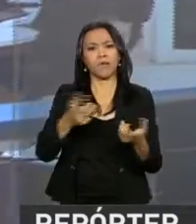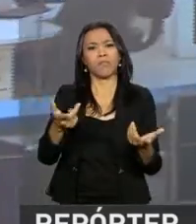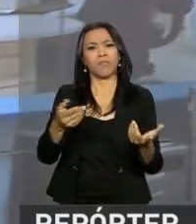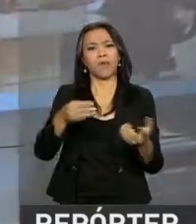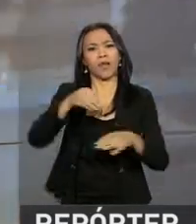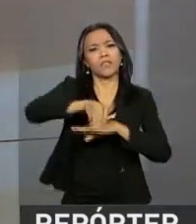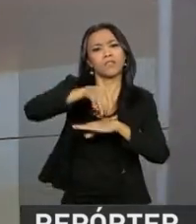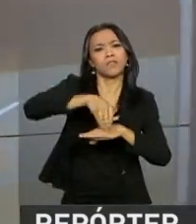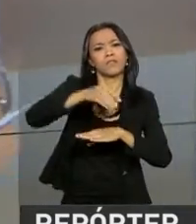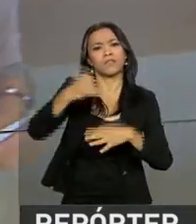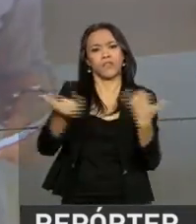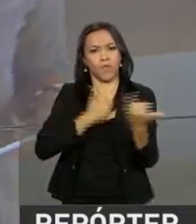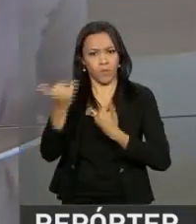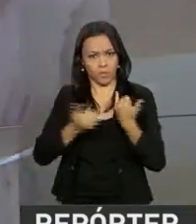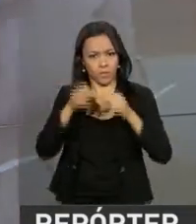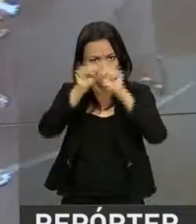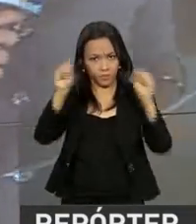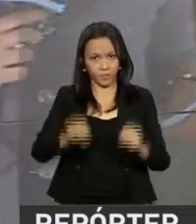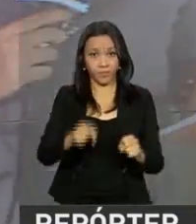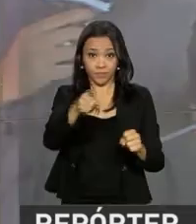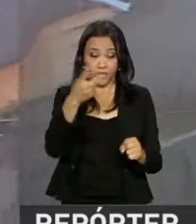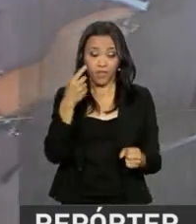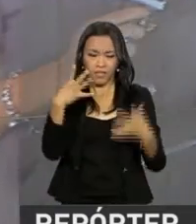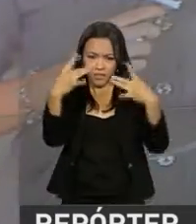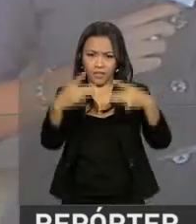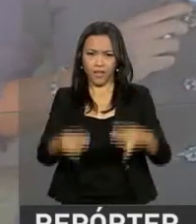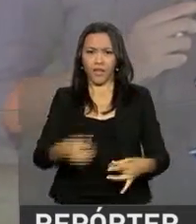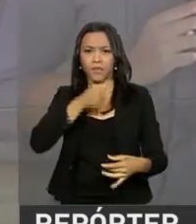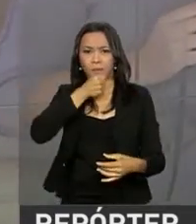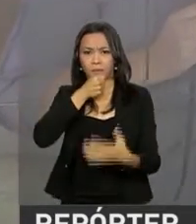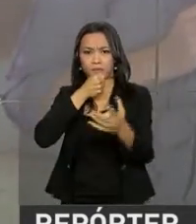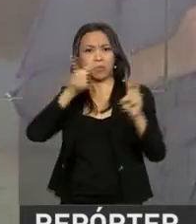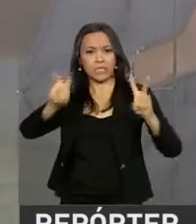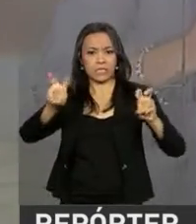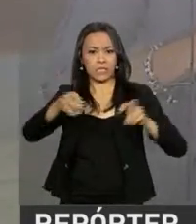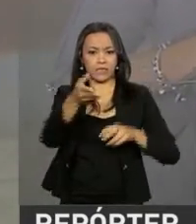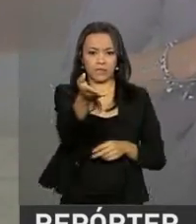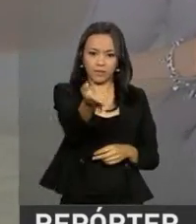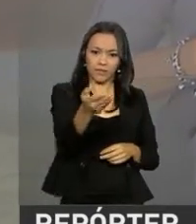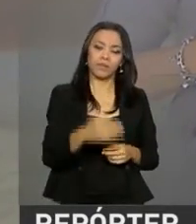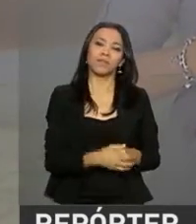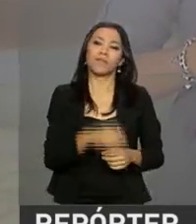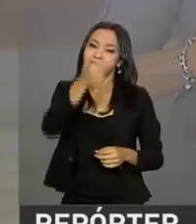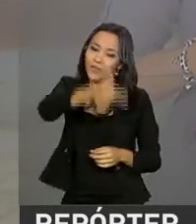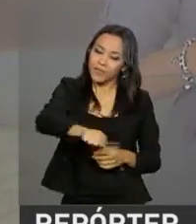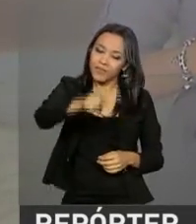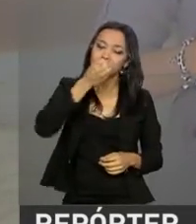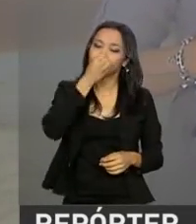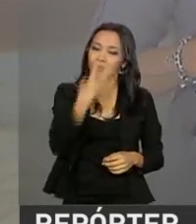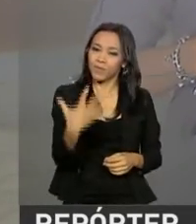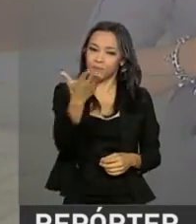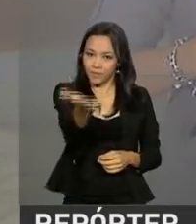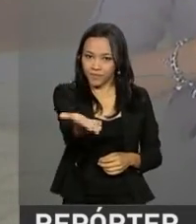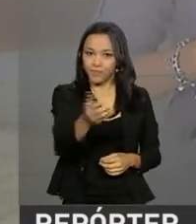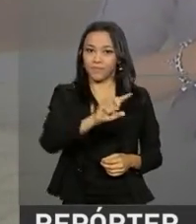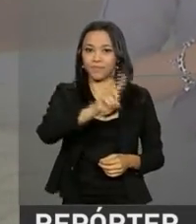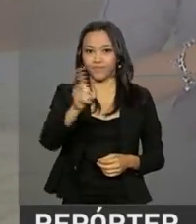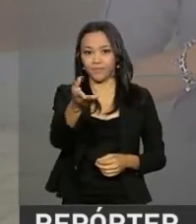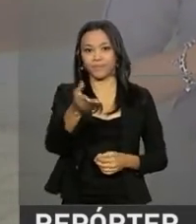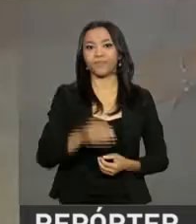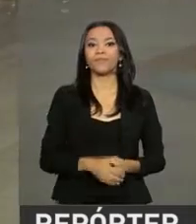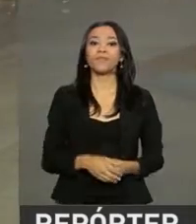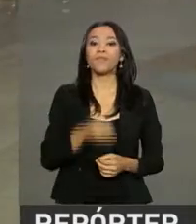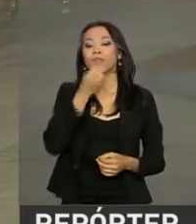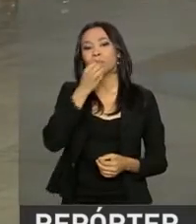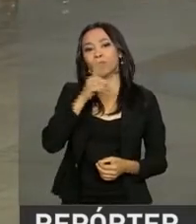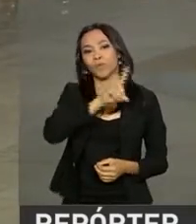a Thaíssa Dias, que está no Palácio Planalto, e tem as informações sobre esse assunto para a gente. Thaíssa, mais uma vez, bom dia. Bom dia,